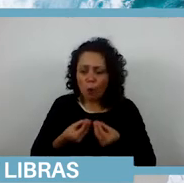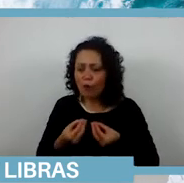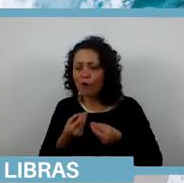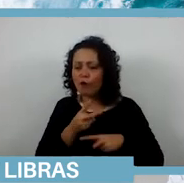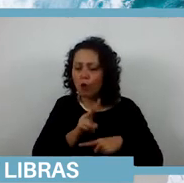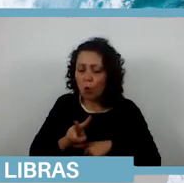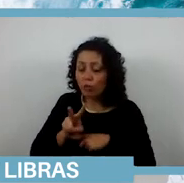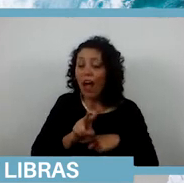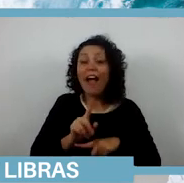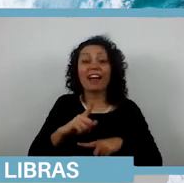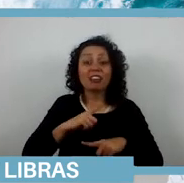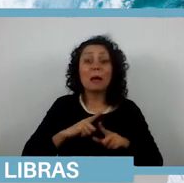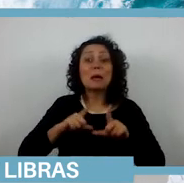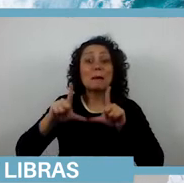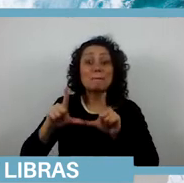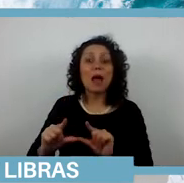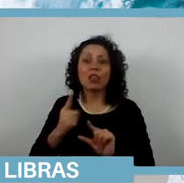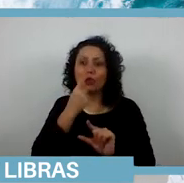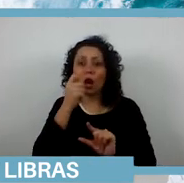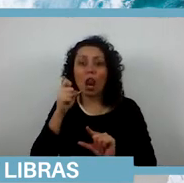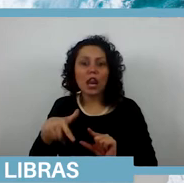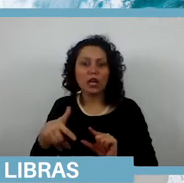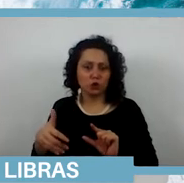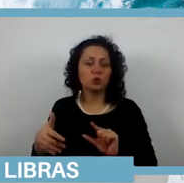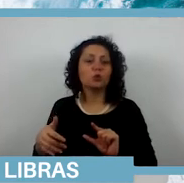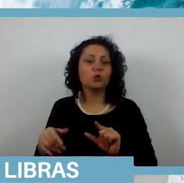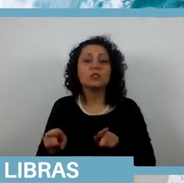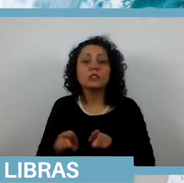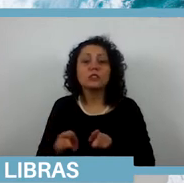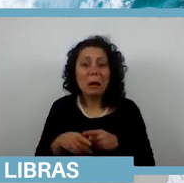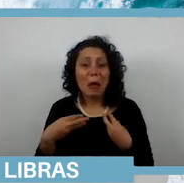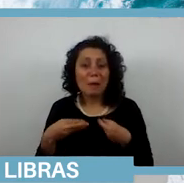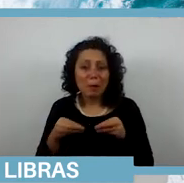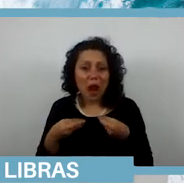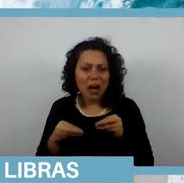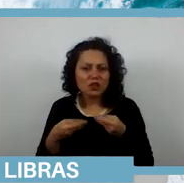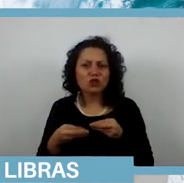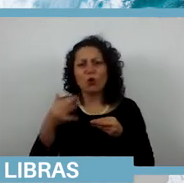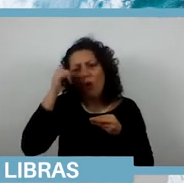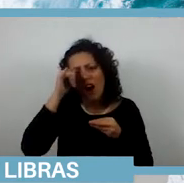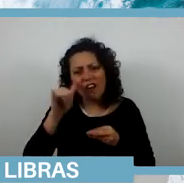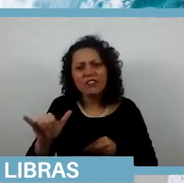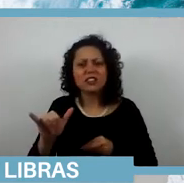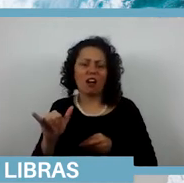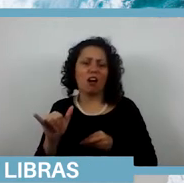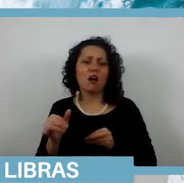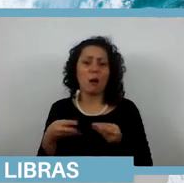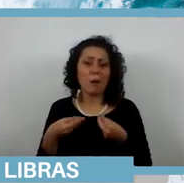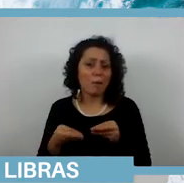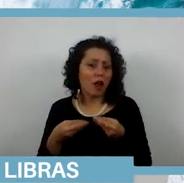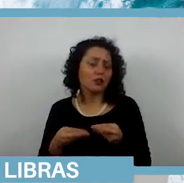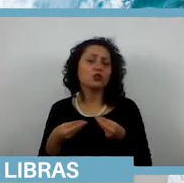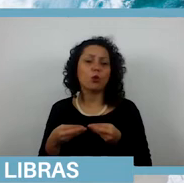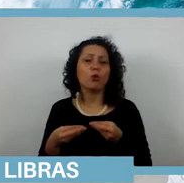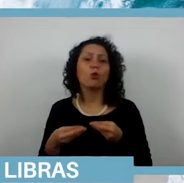que tentar gerar menos resíduos plásticos principalmente né Não só pensando nos impactos diretos que a